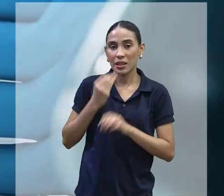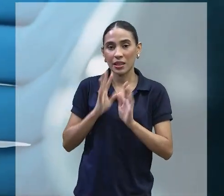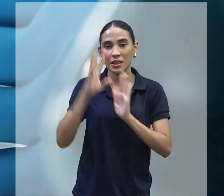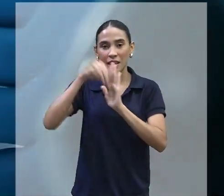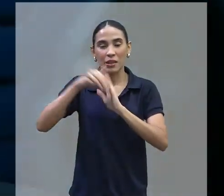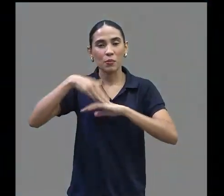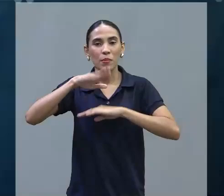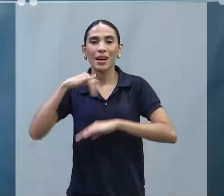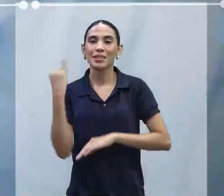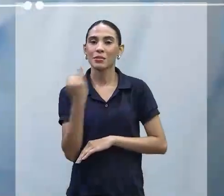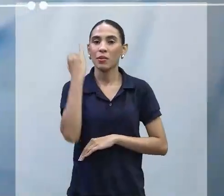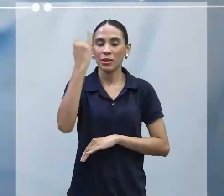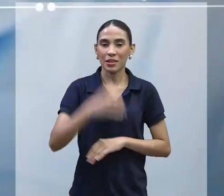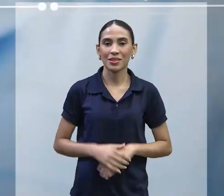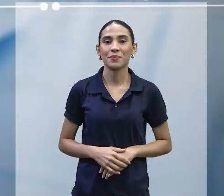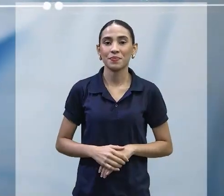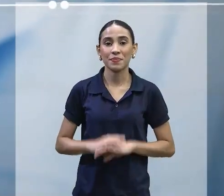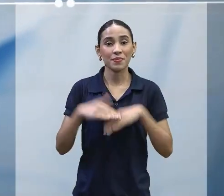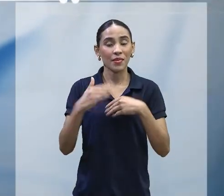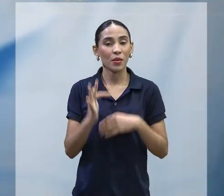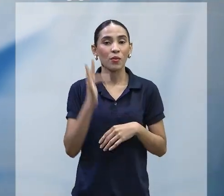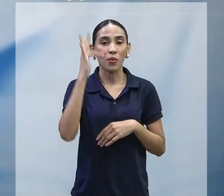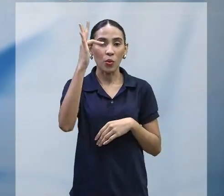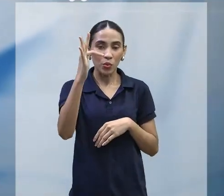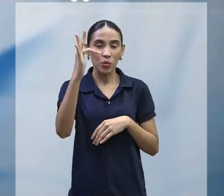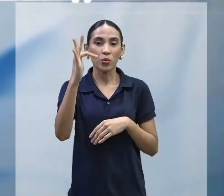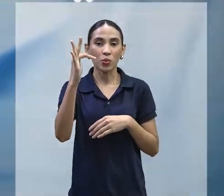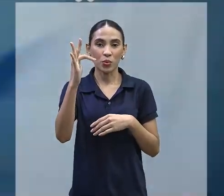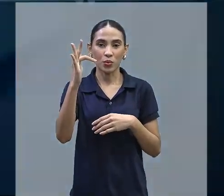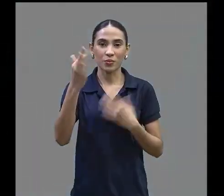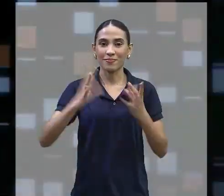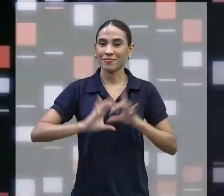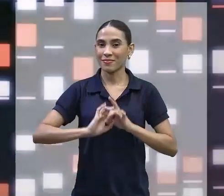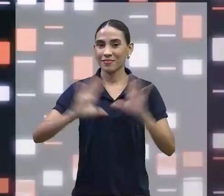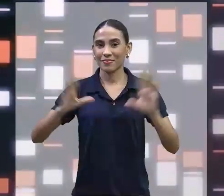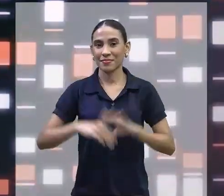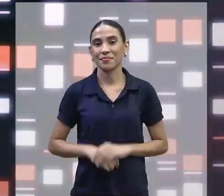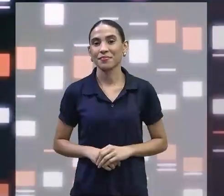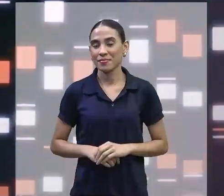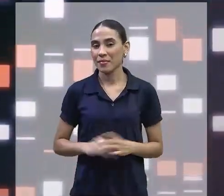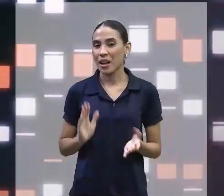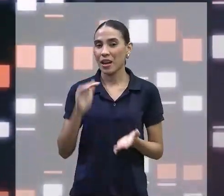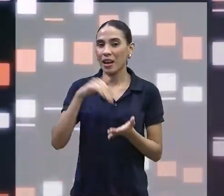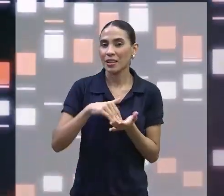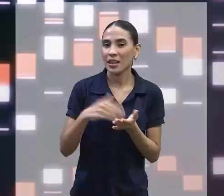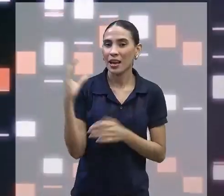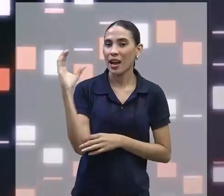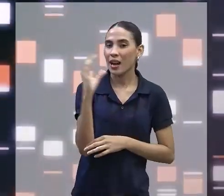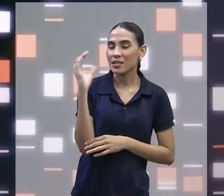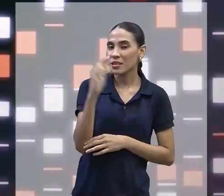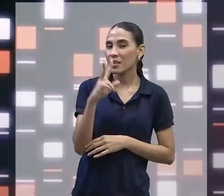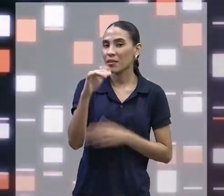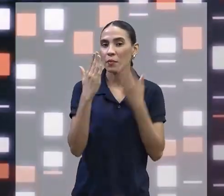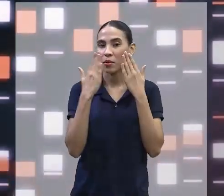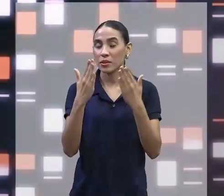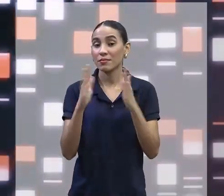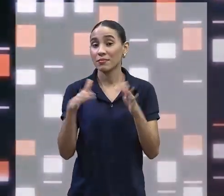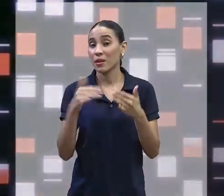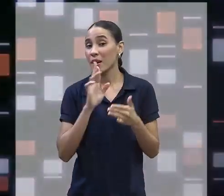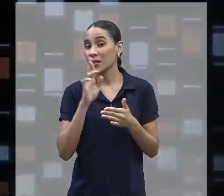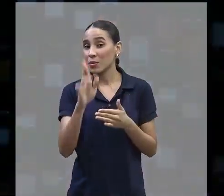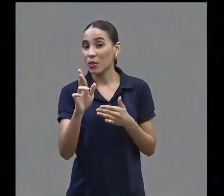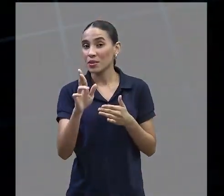mais fundamental. O futuro está nas nossas mãos. Até onde a ciência nos levará? A resposta